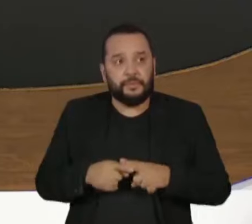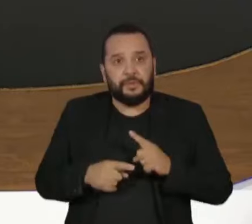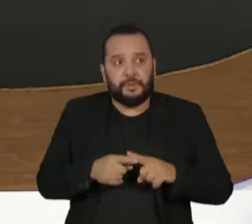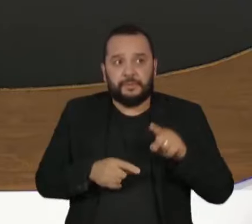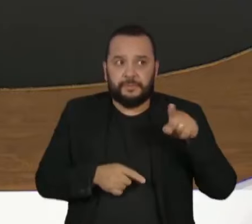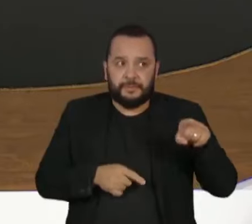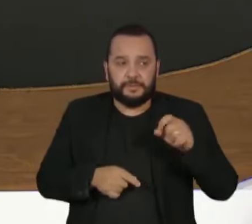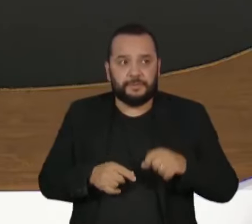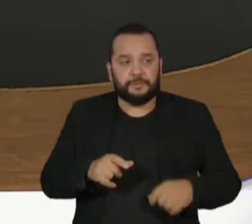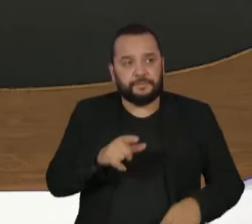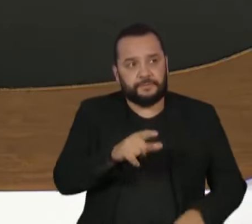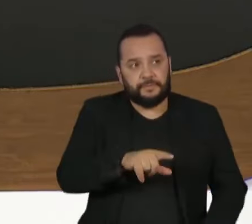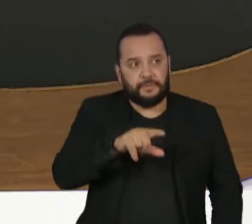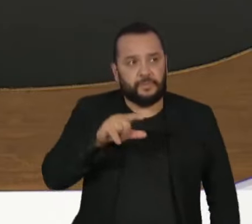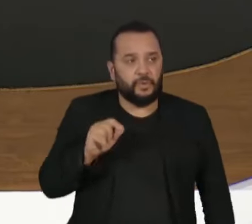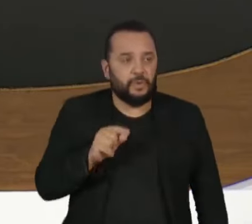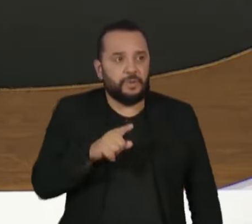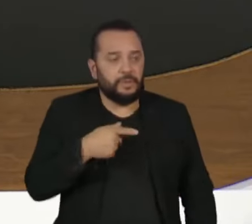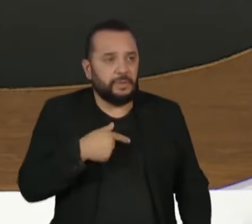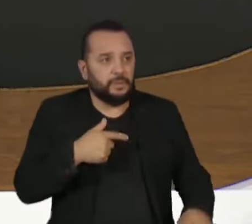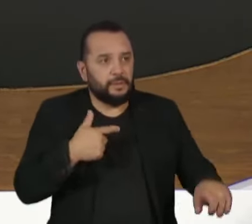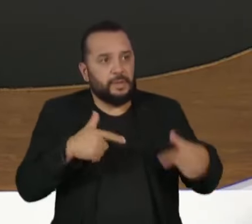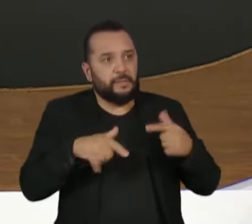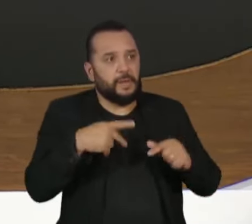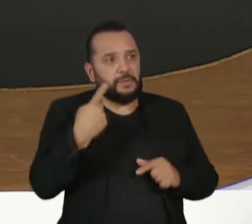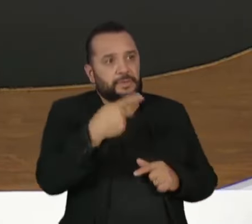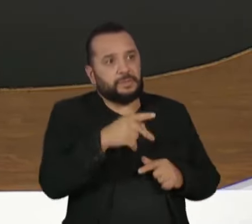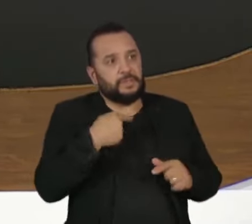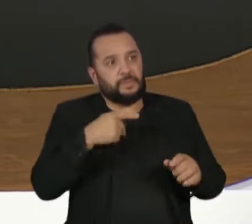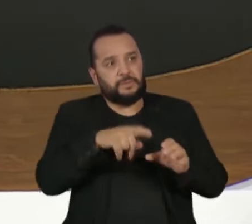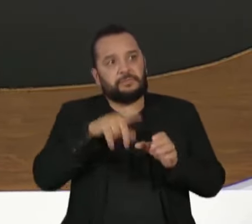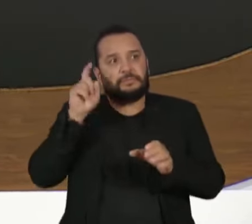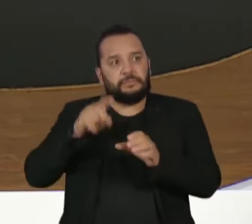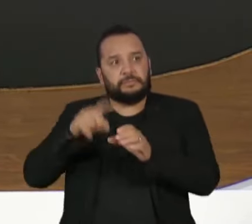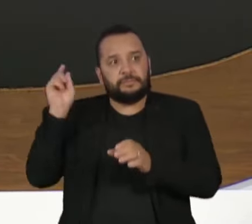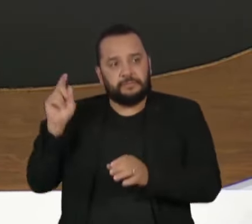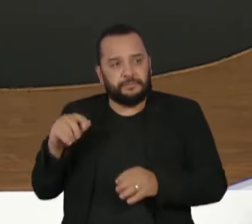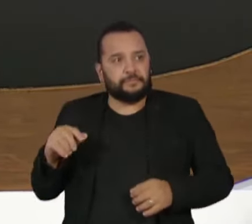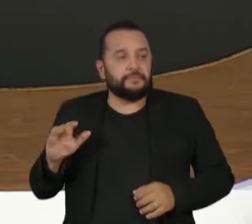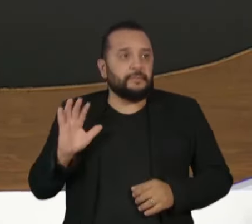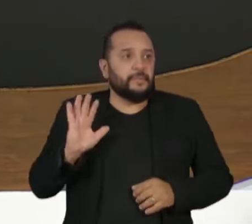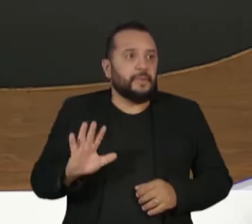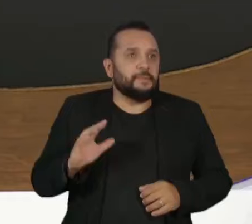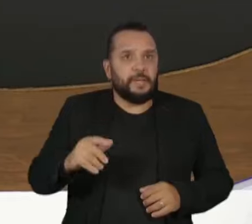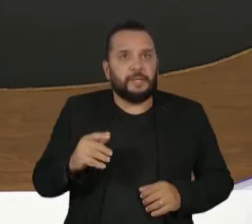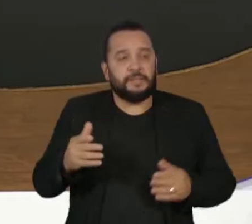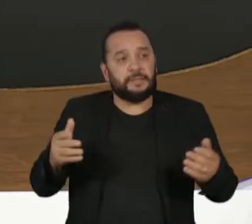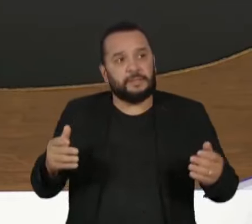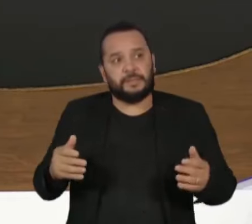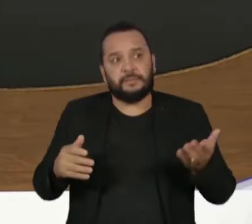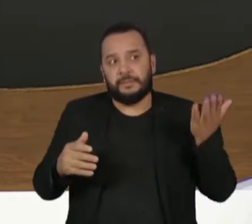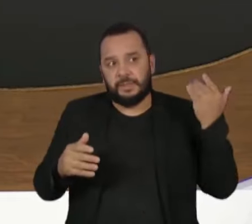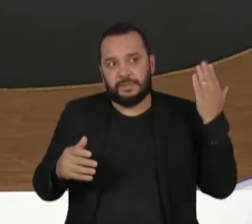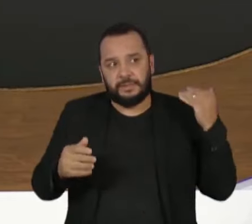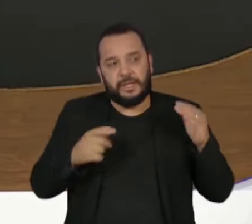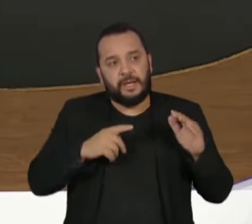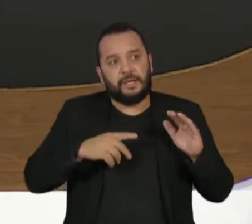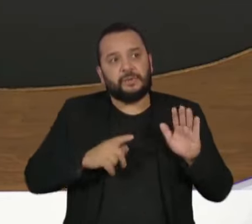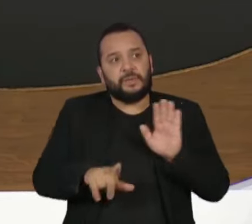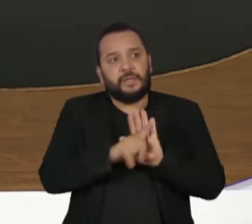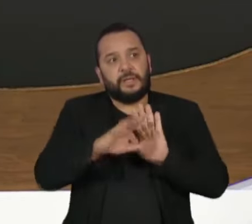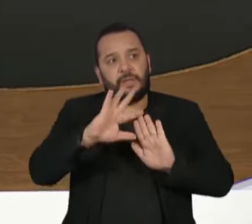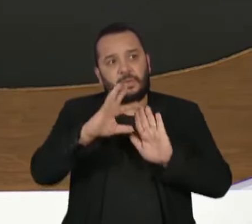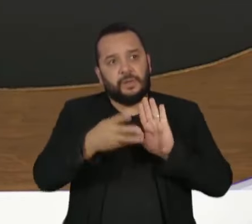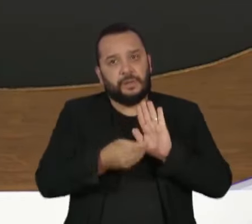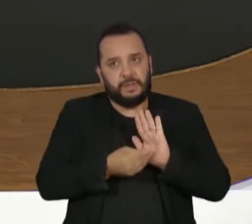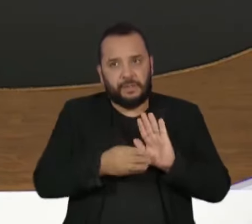opção artística de fazer os seus trabalhos independentemente, e outra coisa é uma demonização que houve das leis de